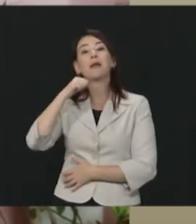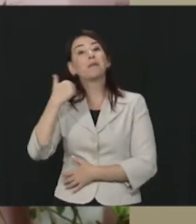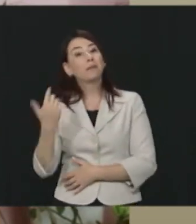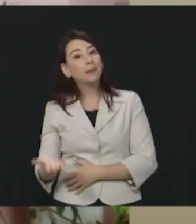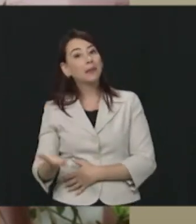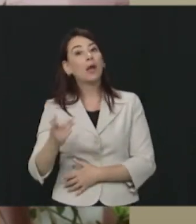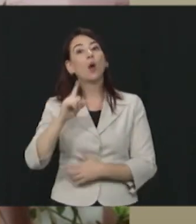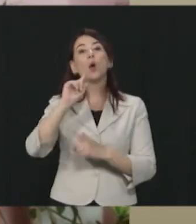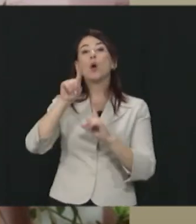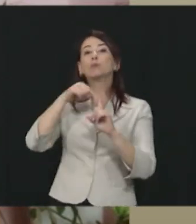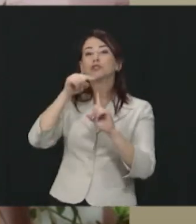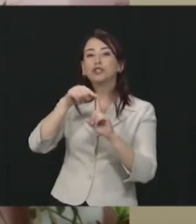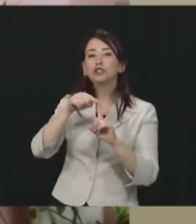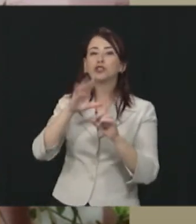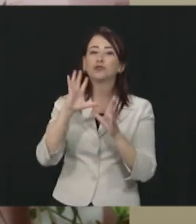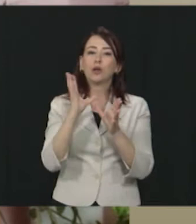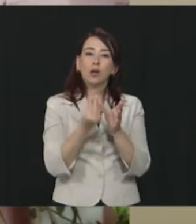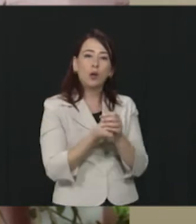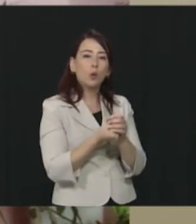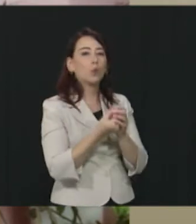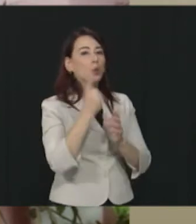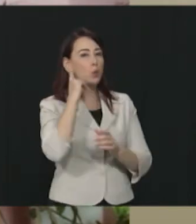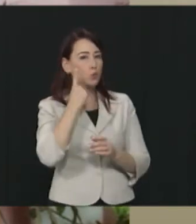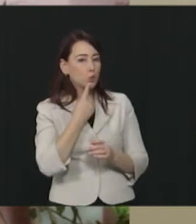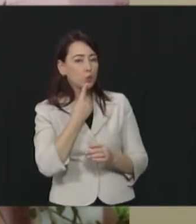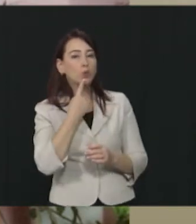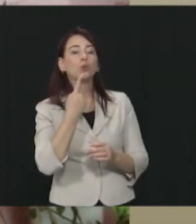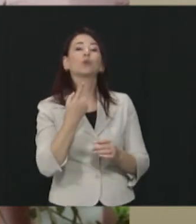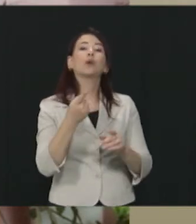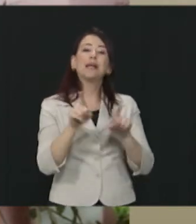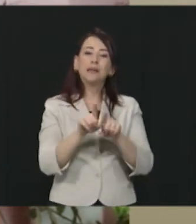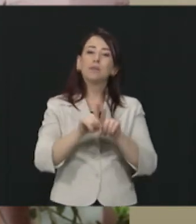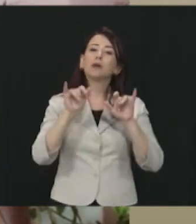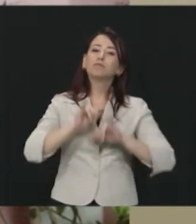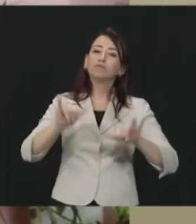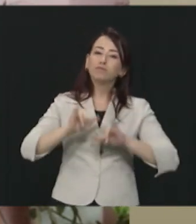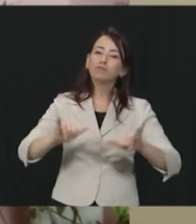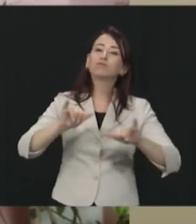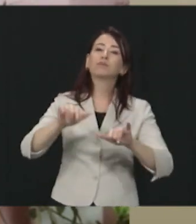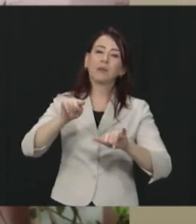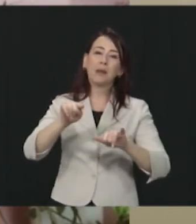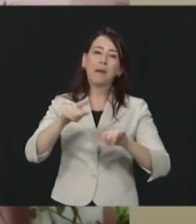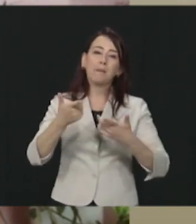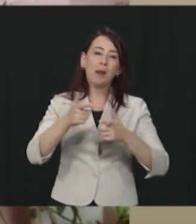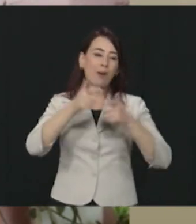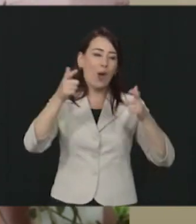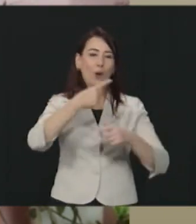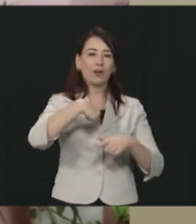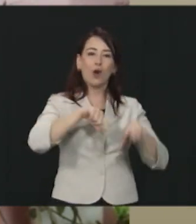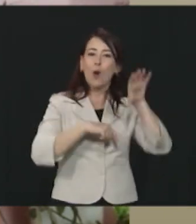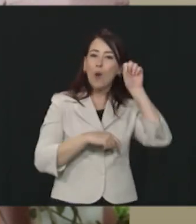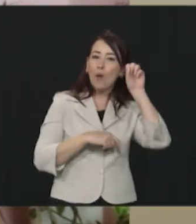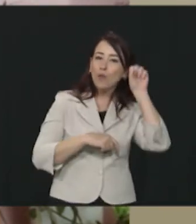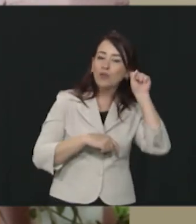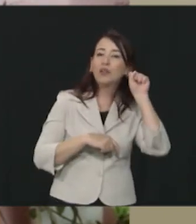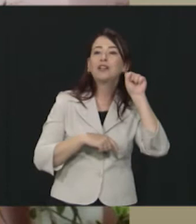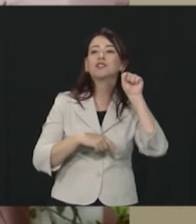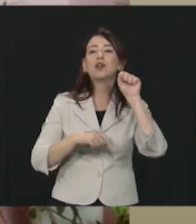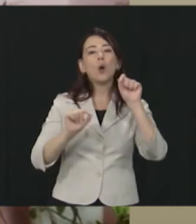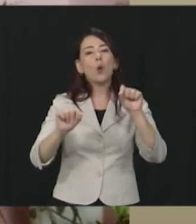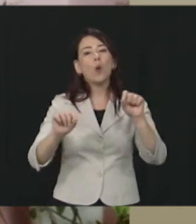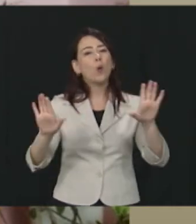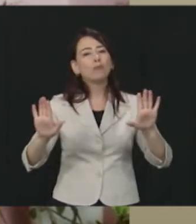é incluir o surdo, divulgando a Libras para a maioria que somos nós, ouvintes, e quebrar